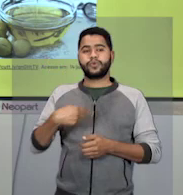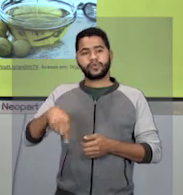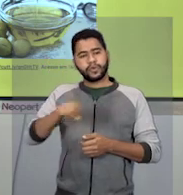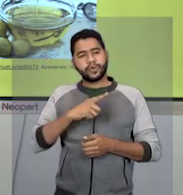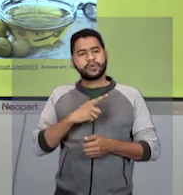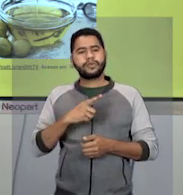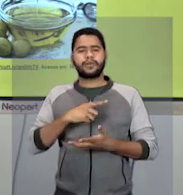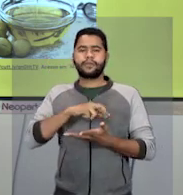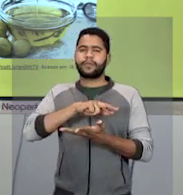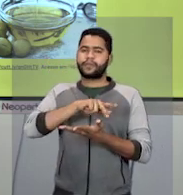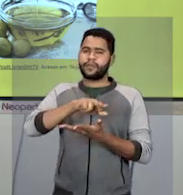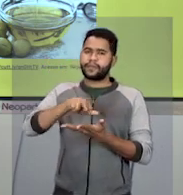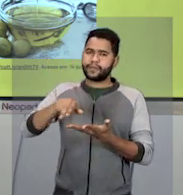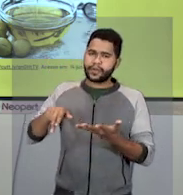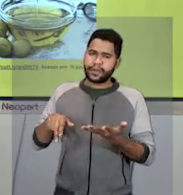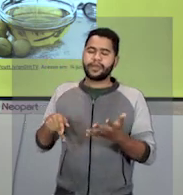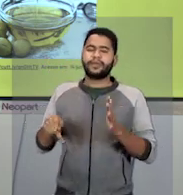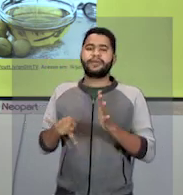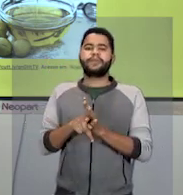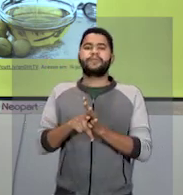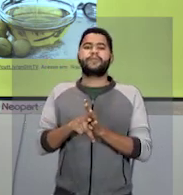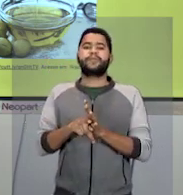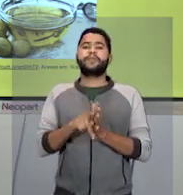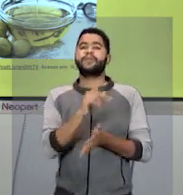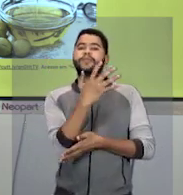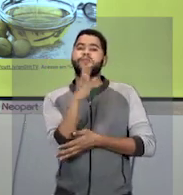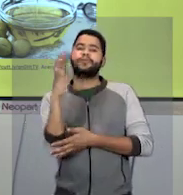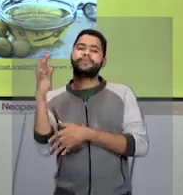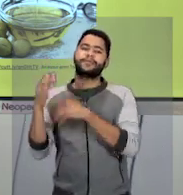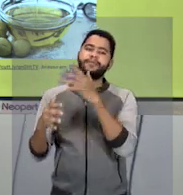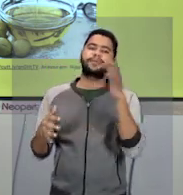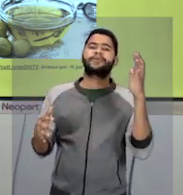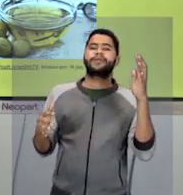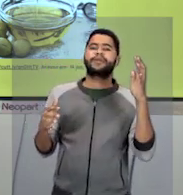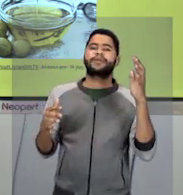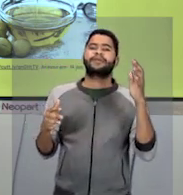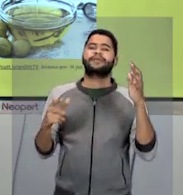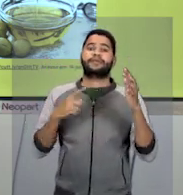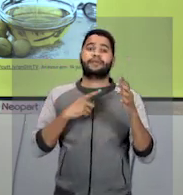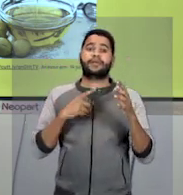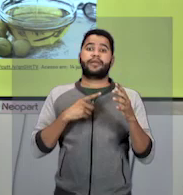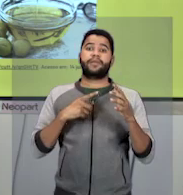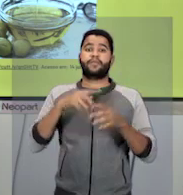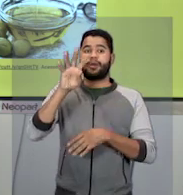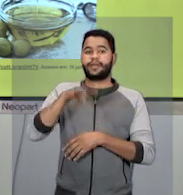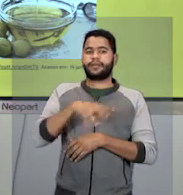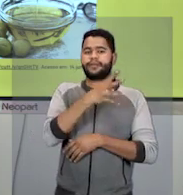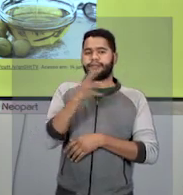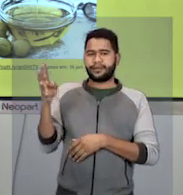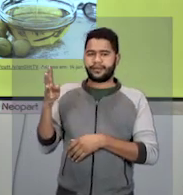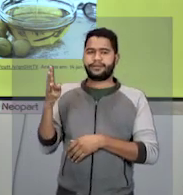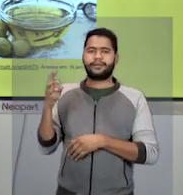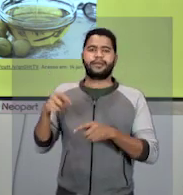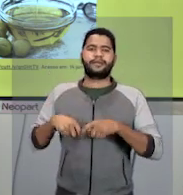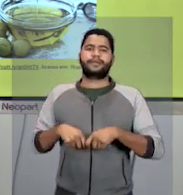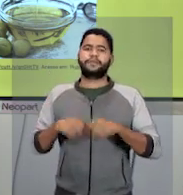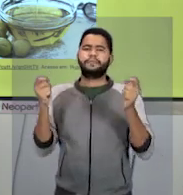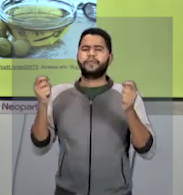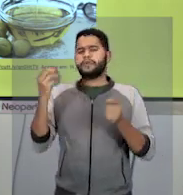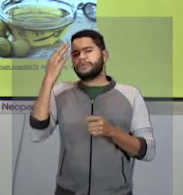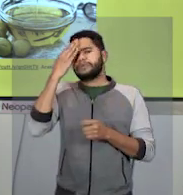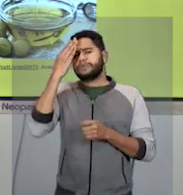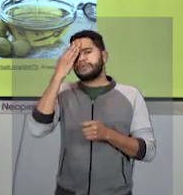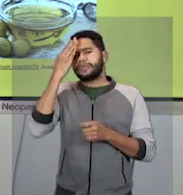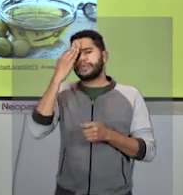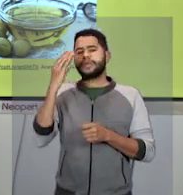temos várias substâncias na nossa natureza. Então, eles fizeram uma tabela para a gente. É impossível que a gente saiba o